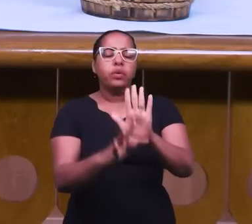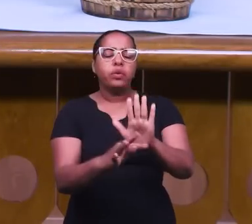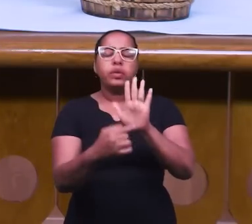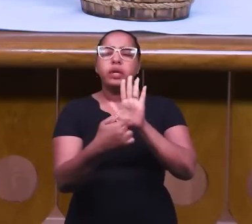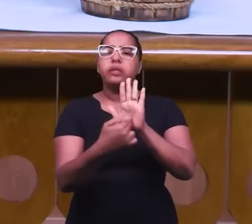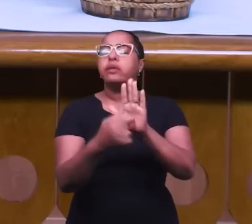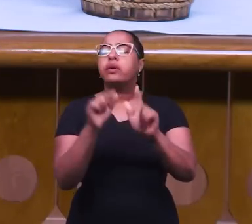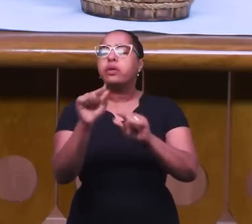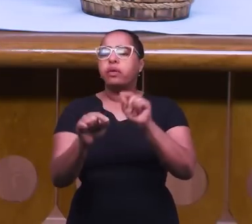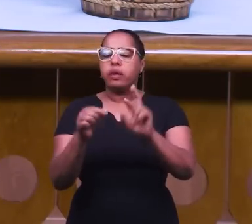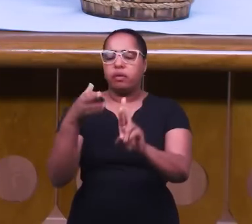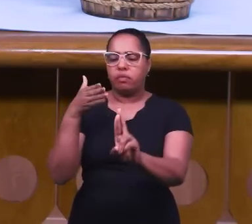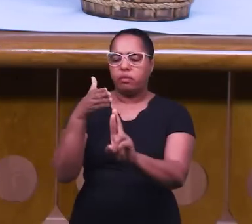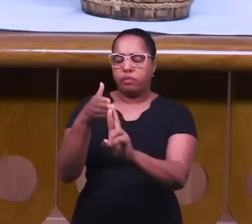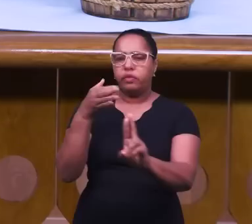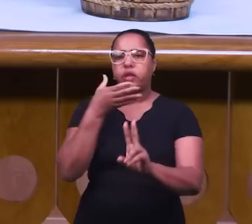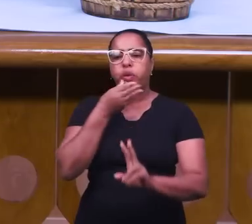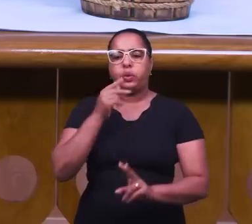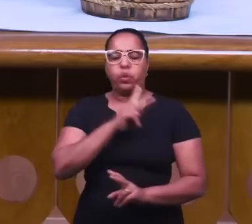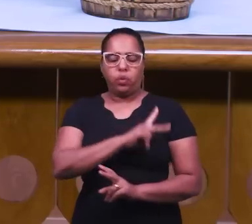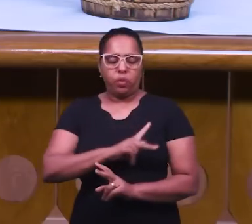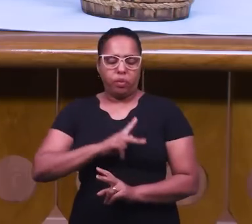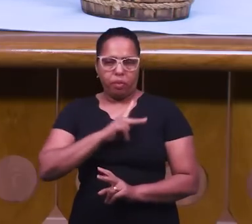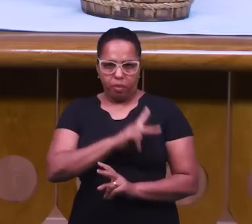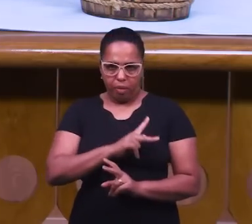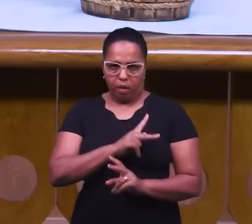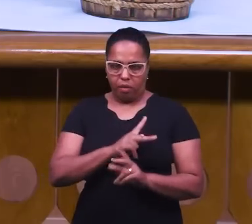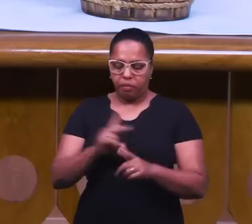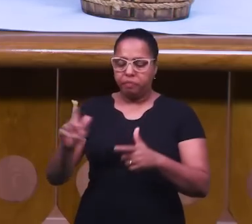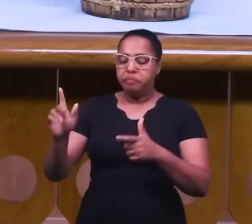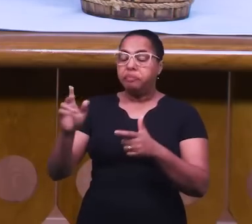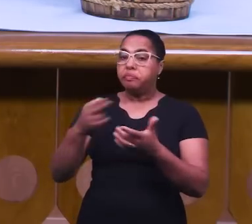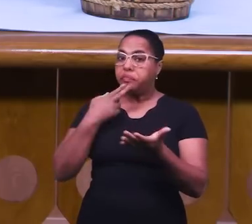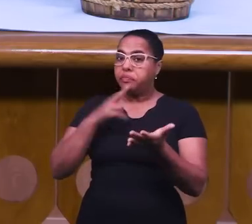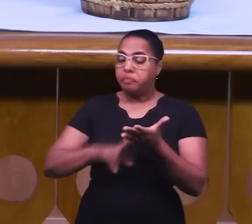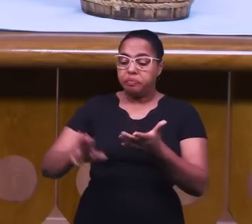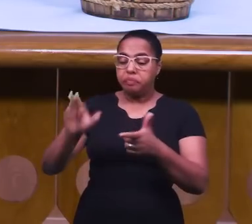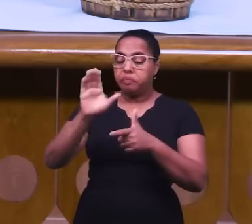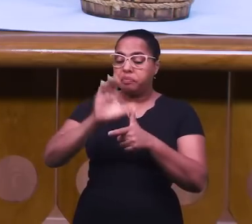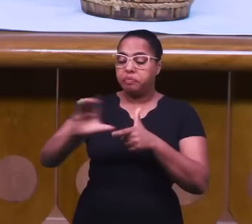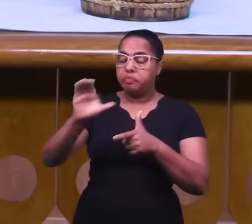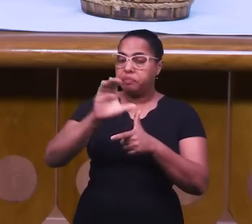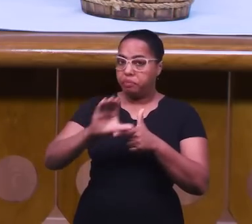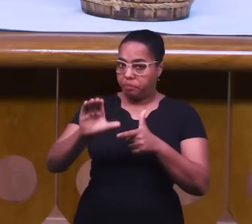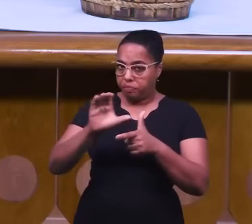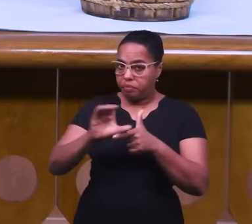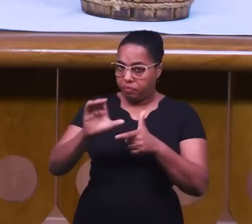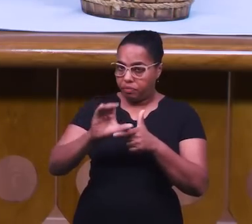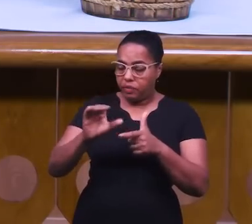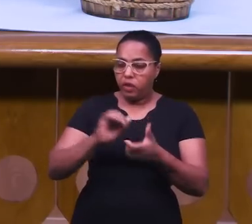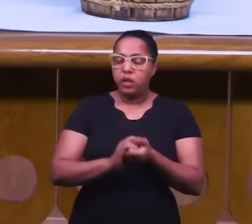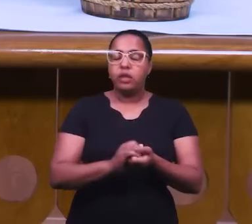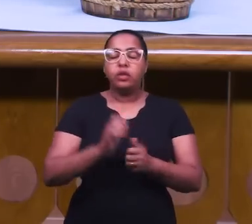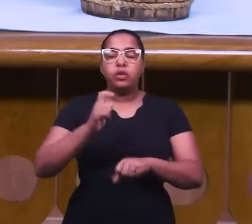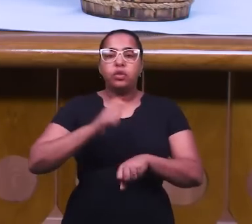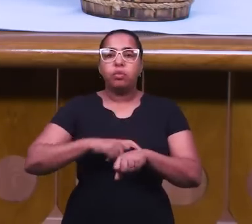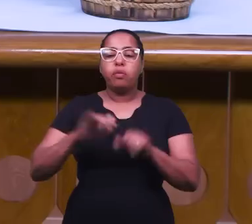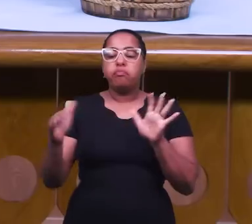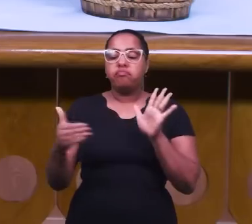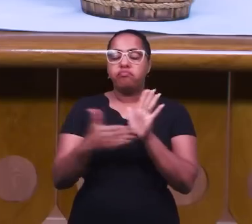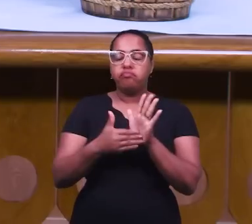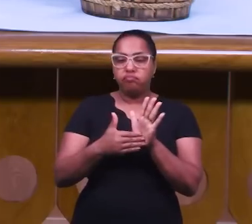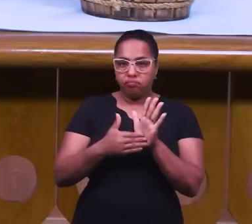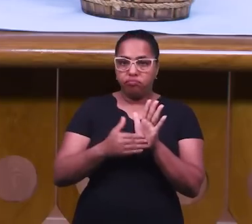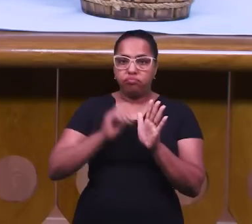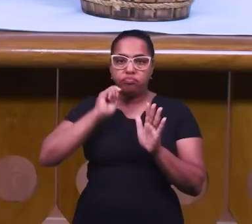nós lemos, ele é uma referência do apóstolo Paulo nessa carta aos Coríntios, às palavras que foram usadas pelo Senhor Jesus quando ele tomou a última ceia